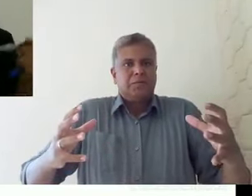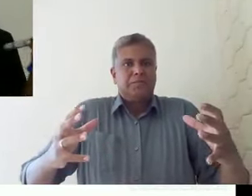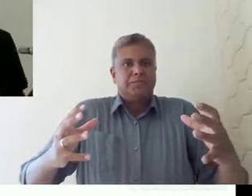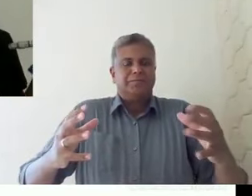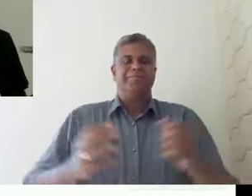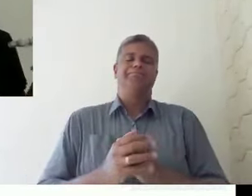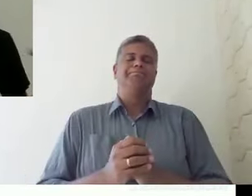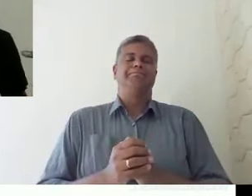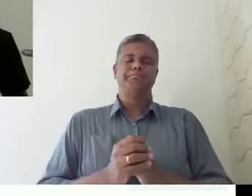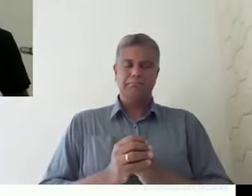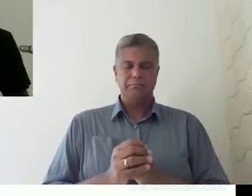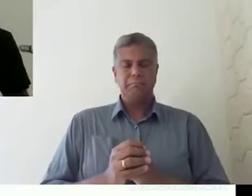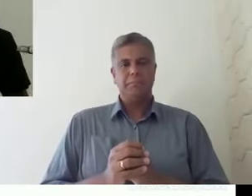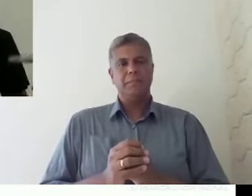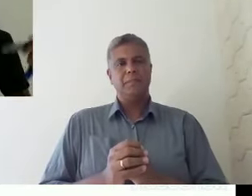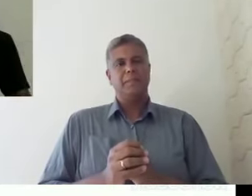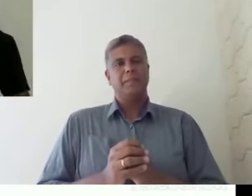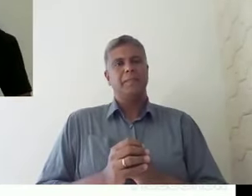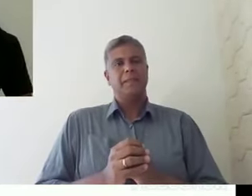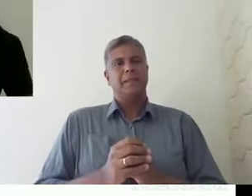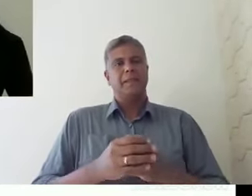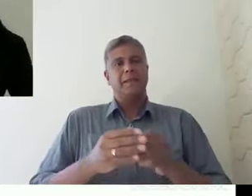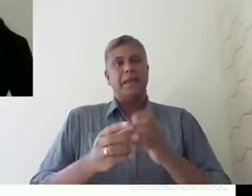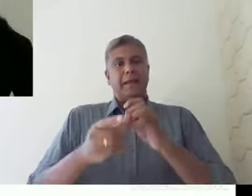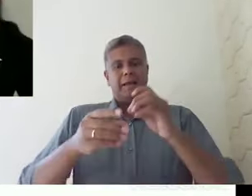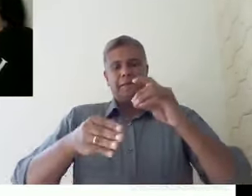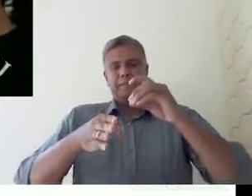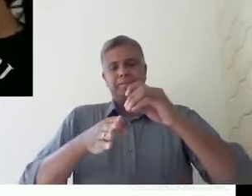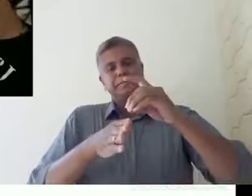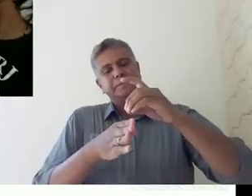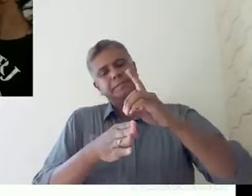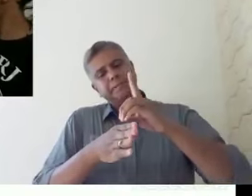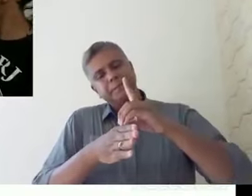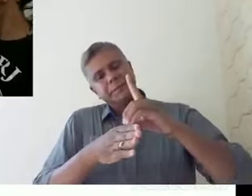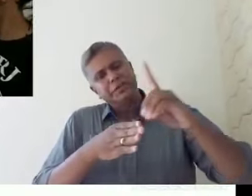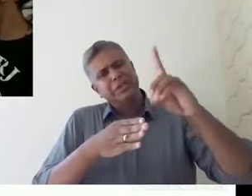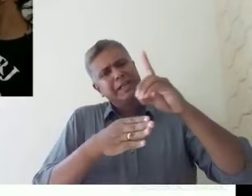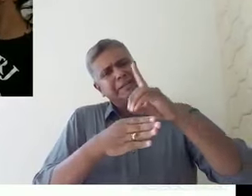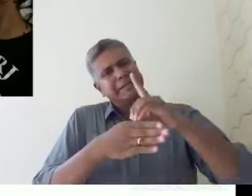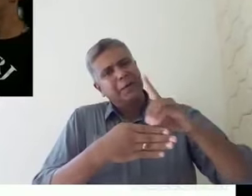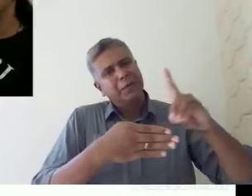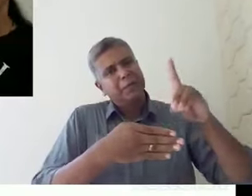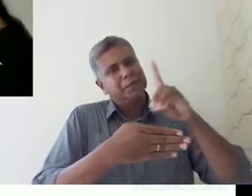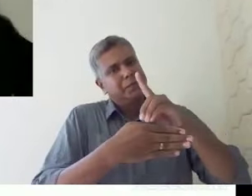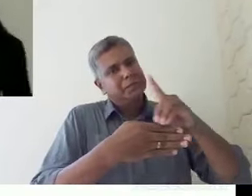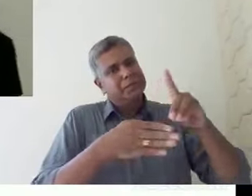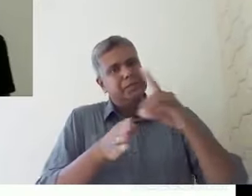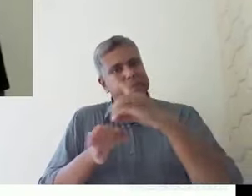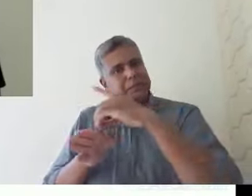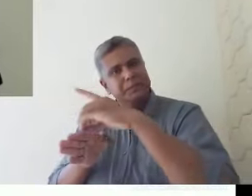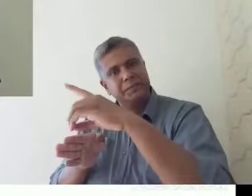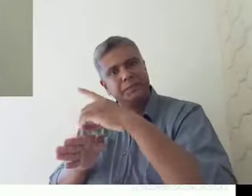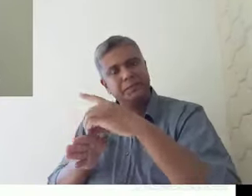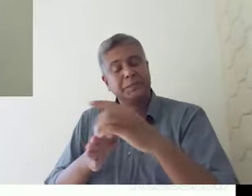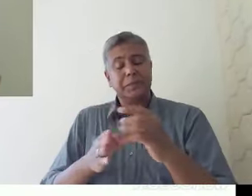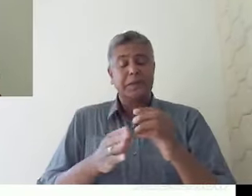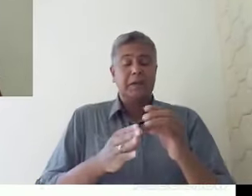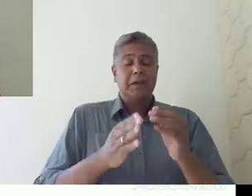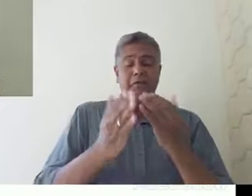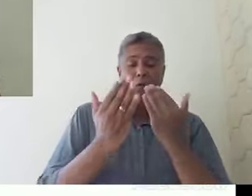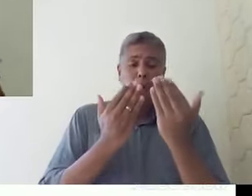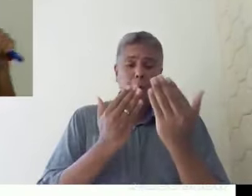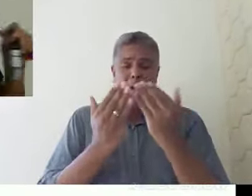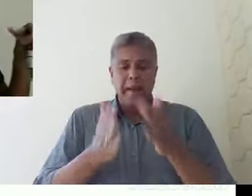a proporção daquela grandeza. A direção ela pode ser entendida